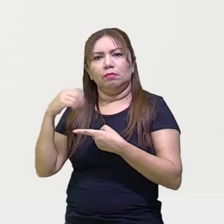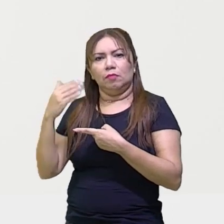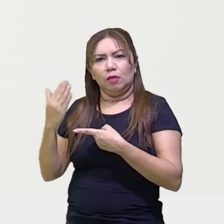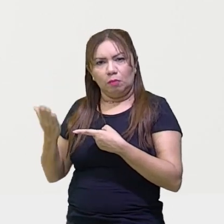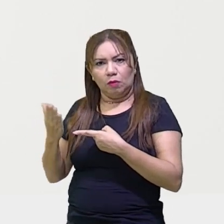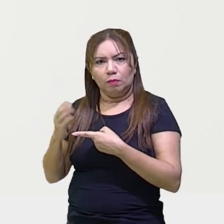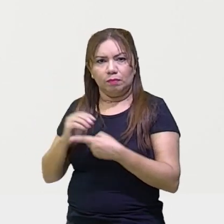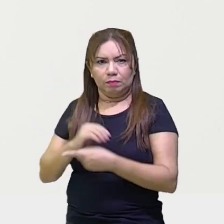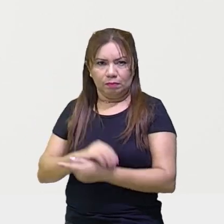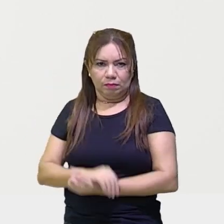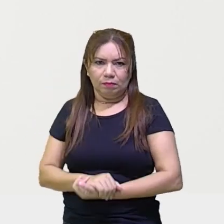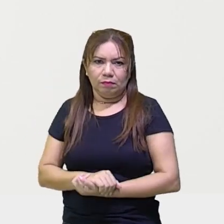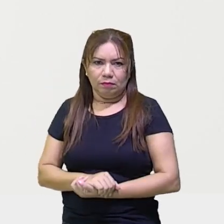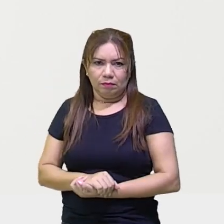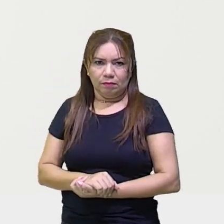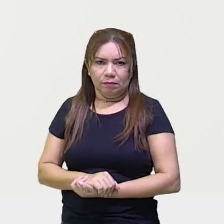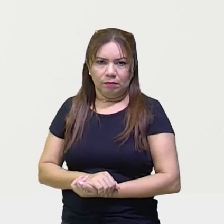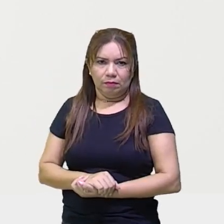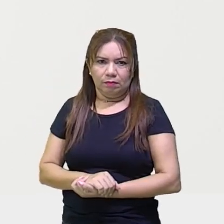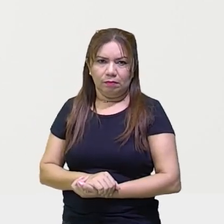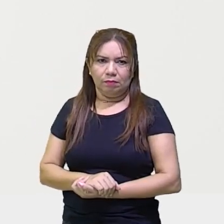proparoxítona.